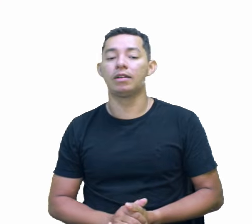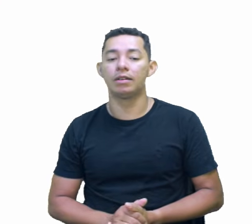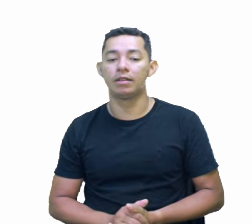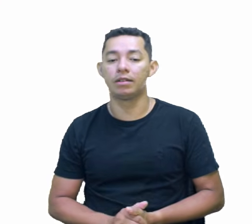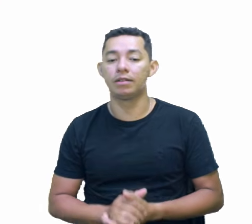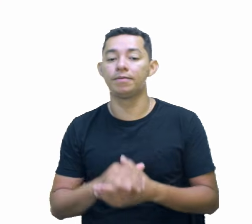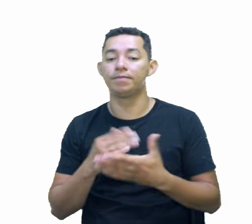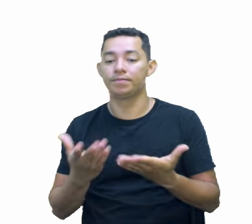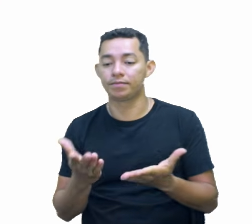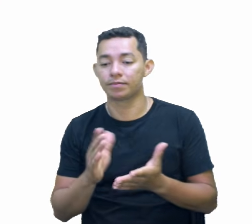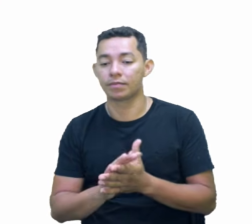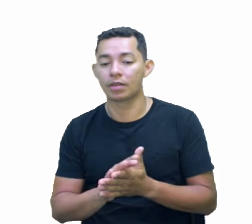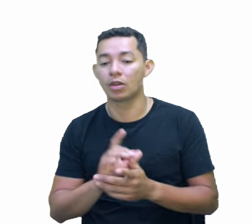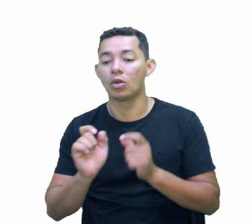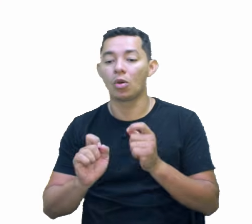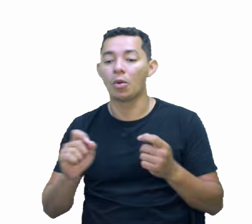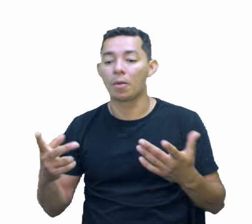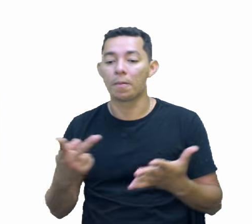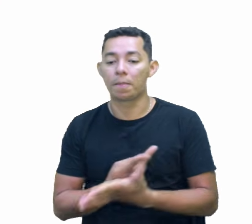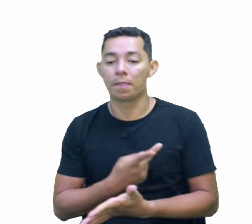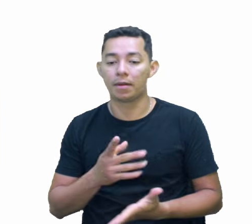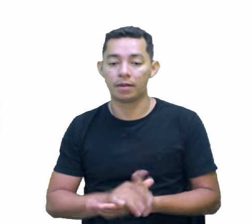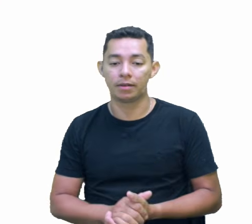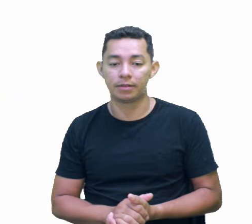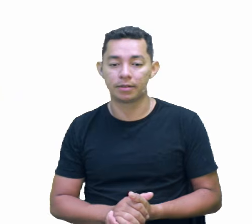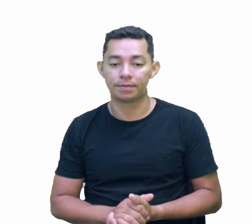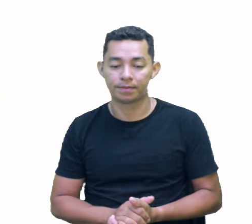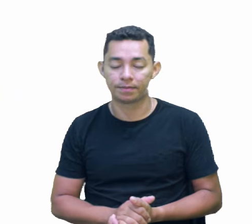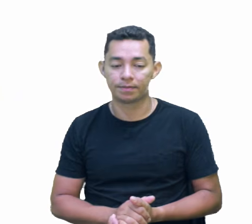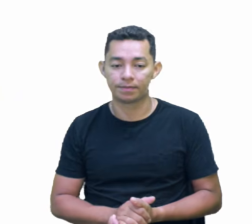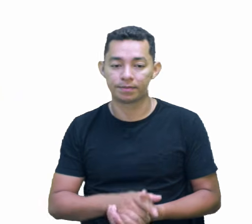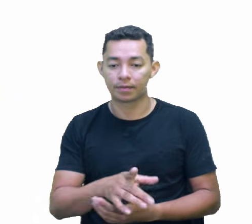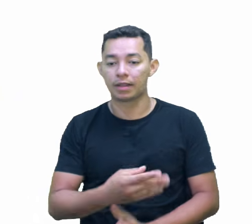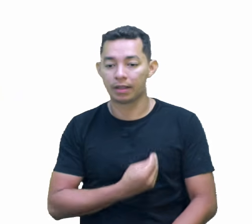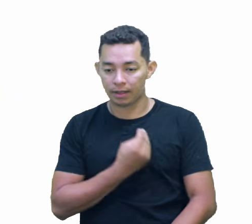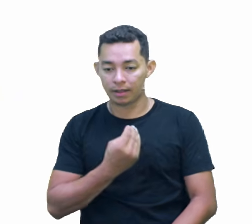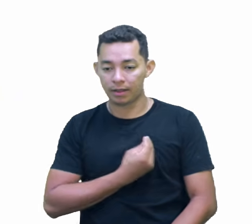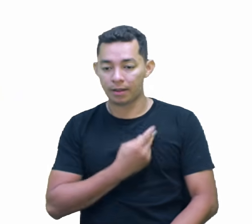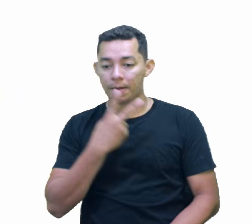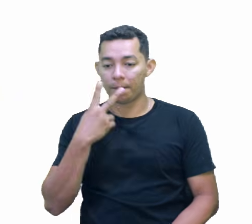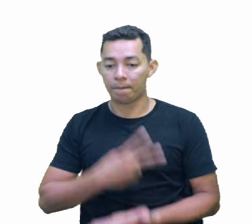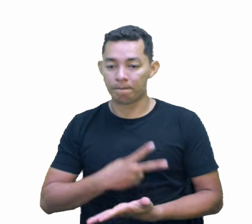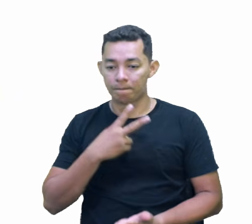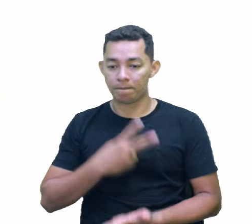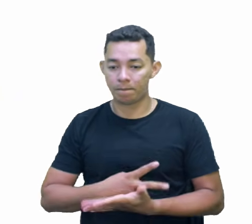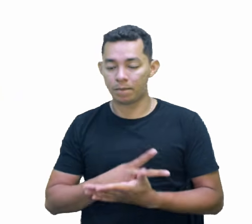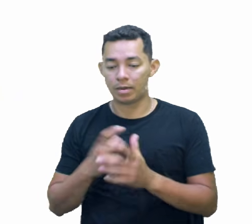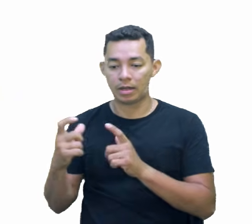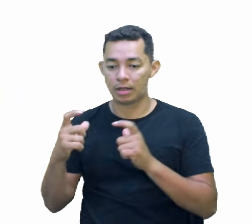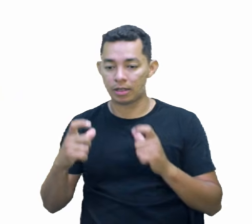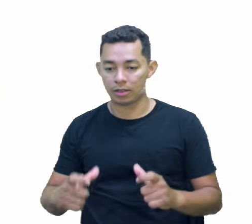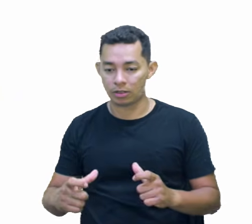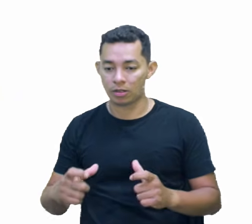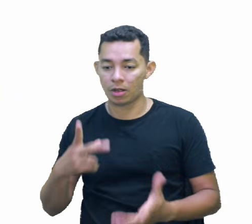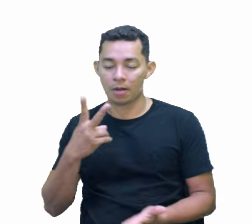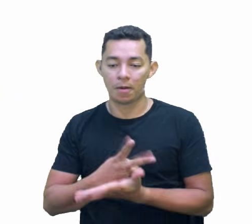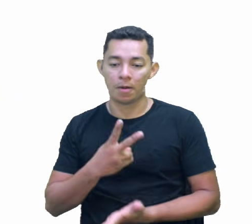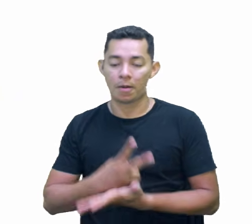principalmente. Então, o que acontece? Eles vivem no mesmo local, ou seja, na mesma